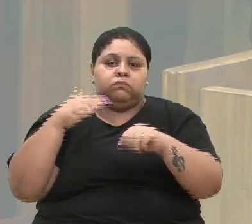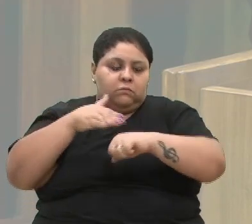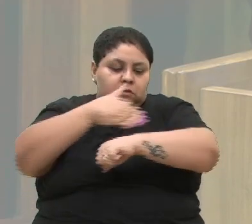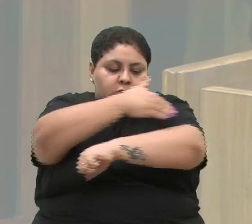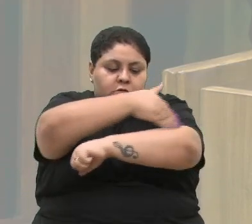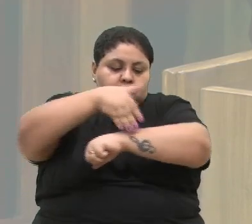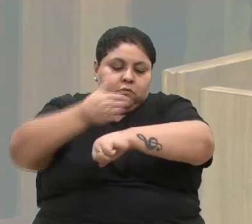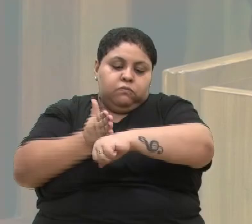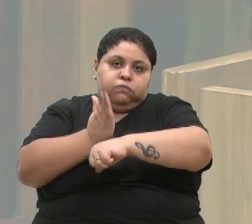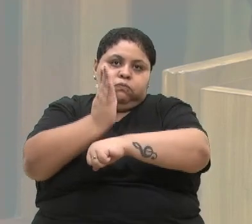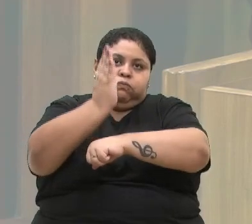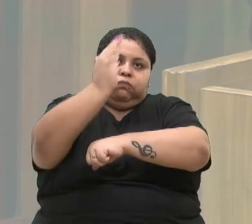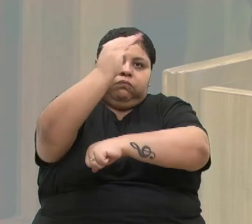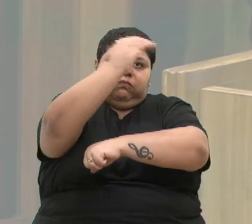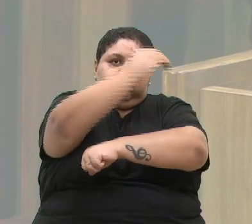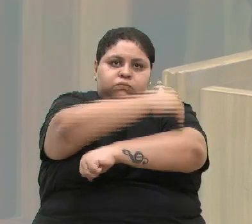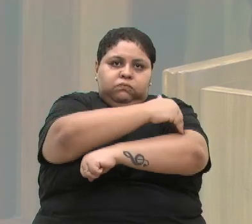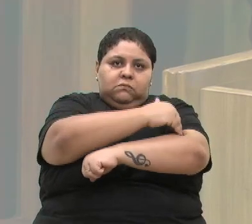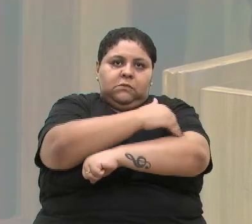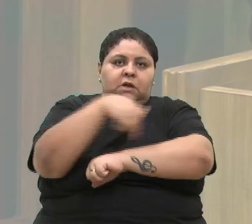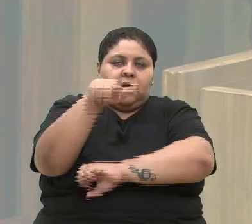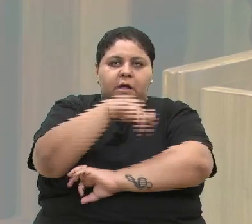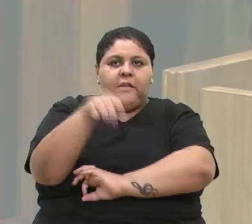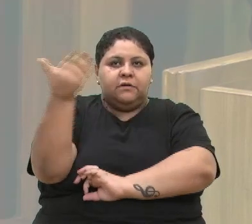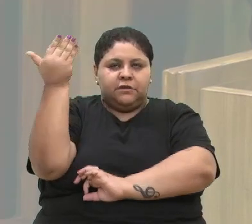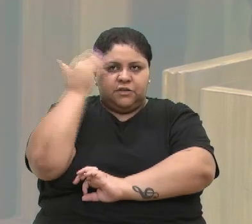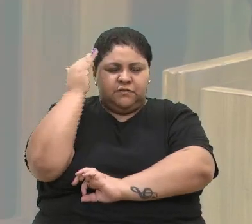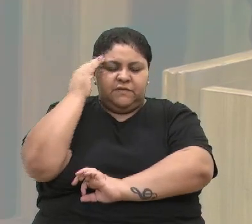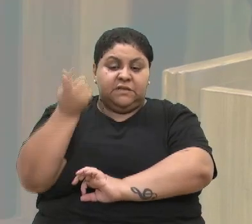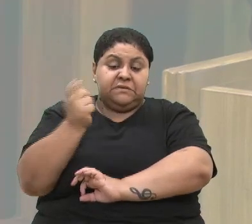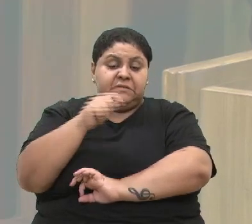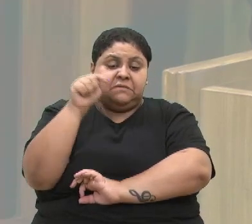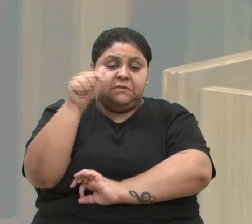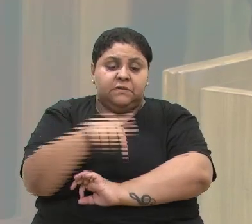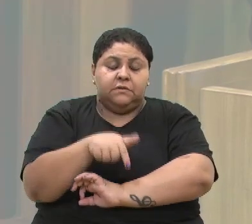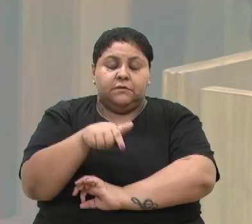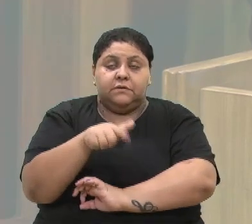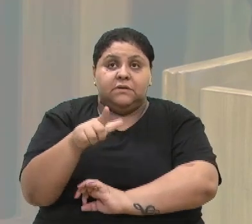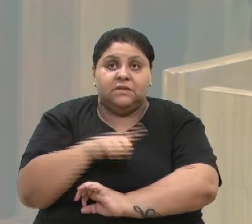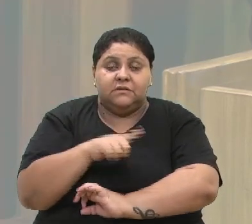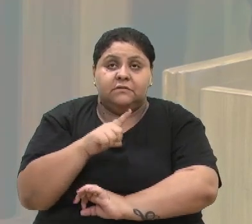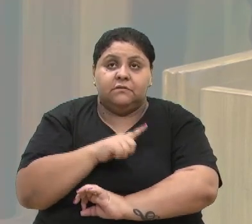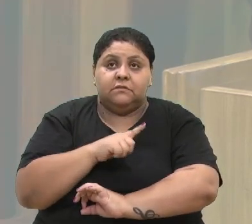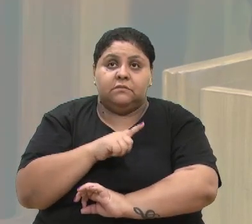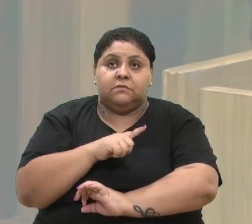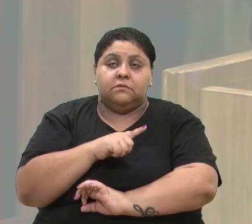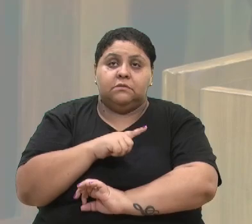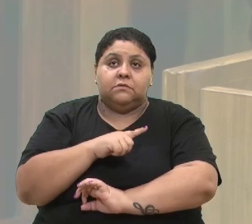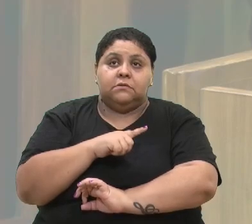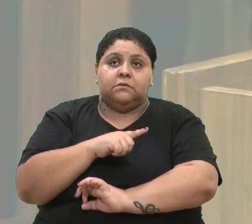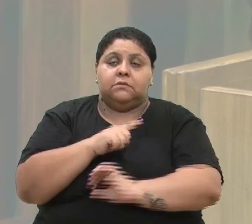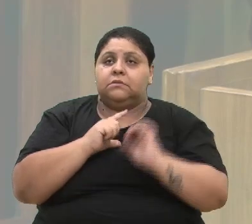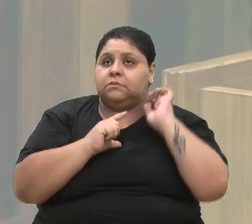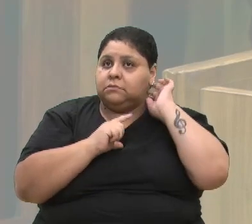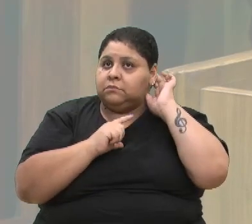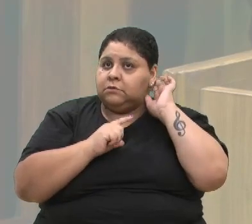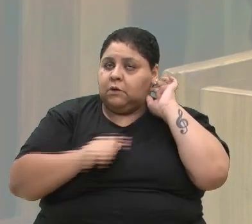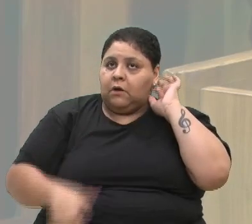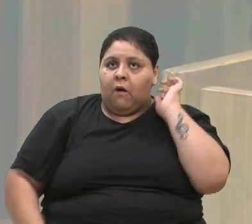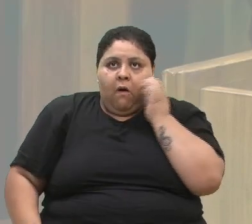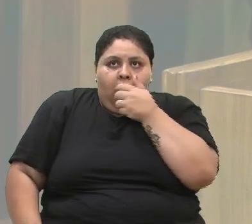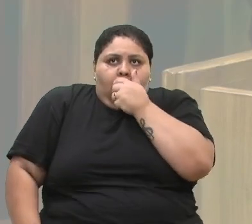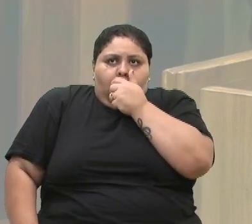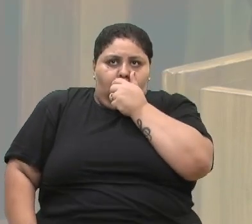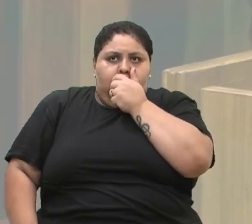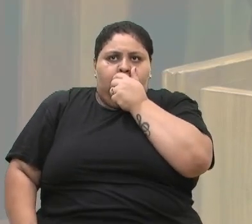a gente vê essa necessidade de Caxias do Sul possuir uma rua coberta. O pessoal